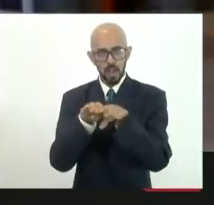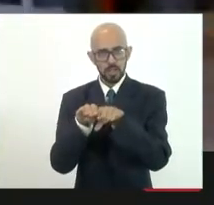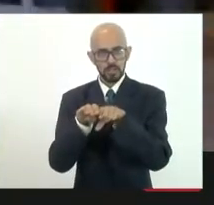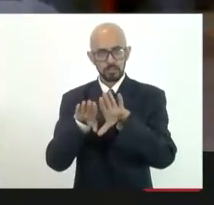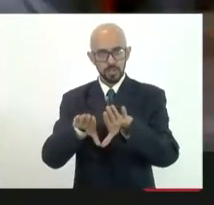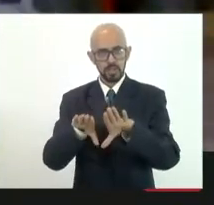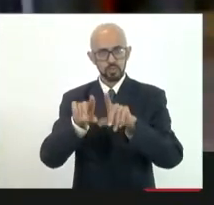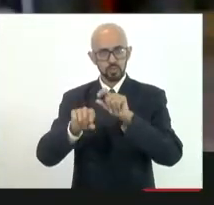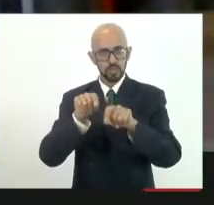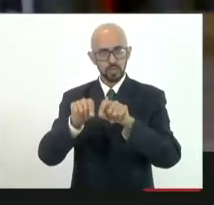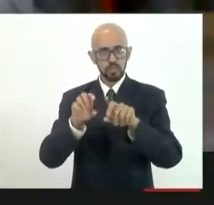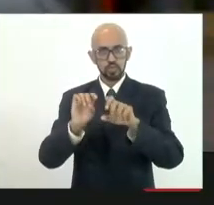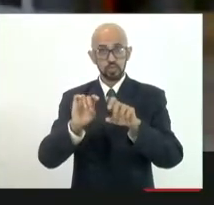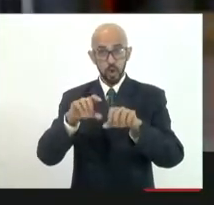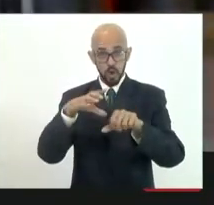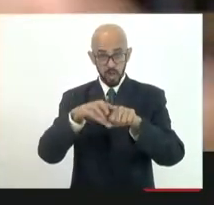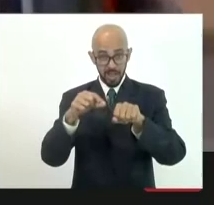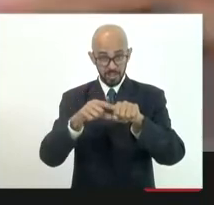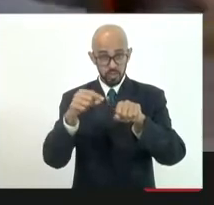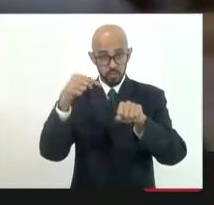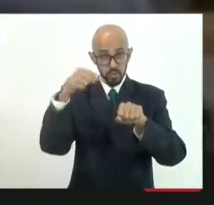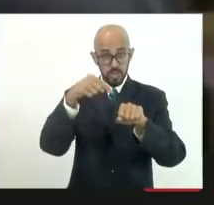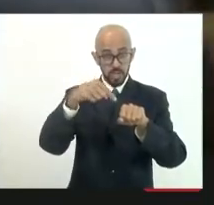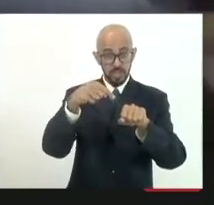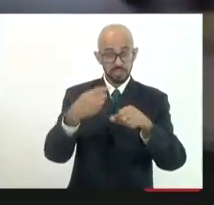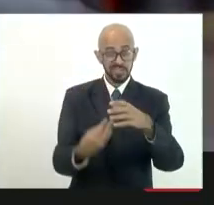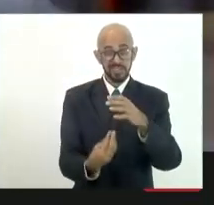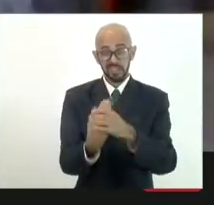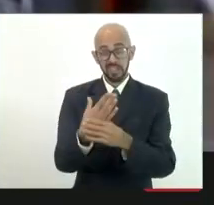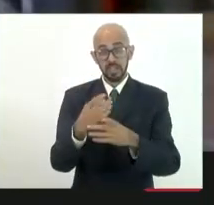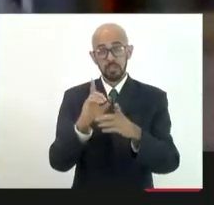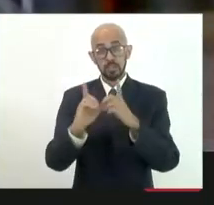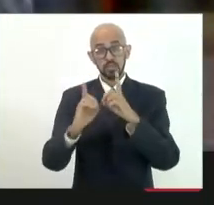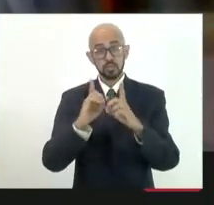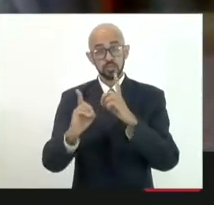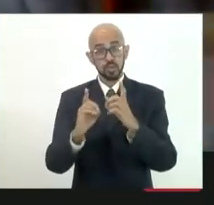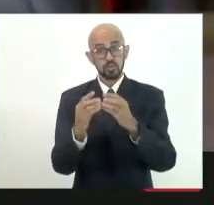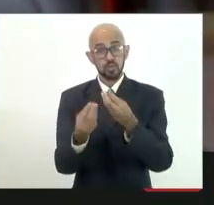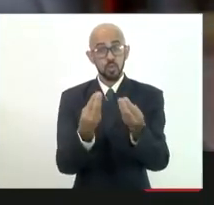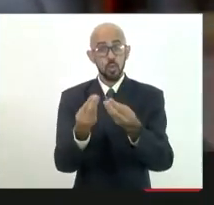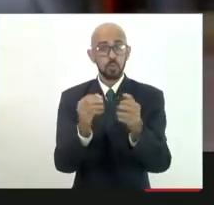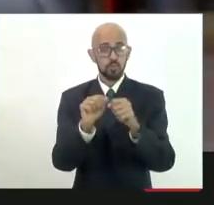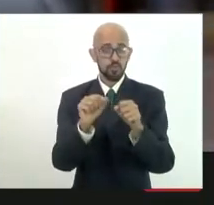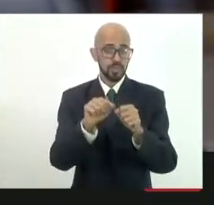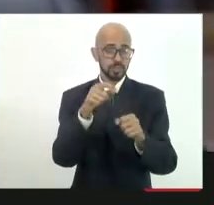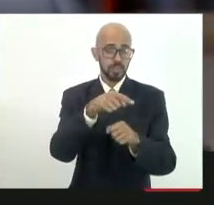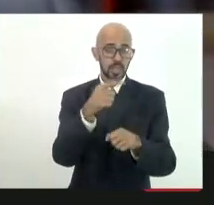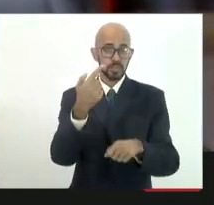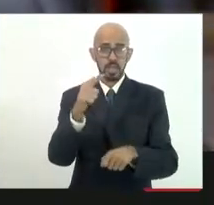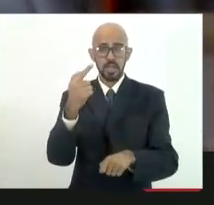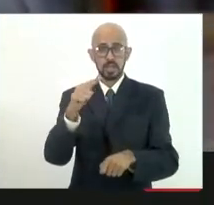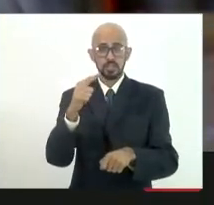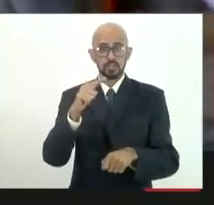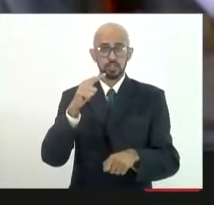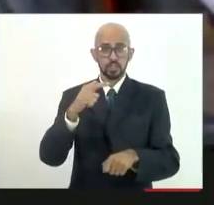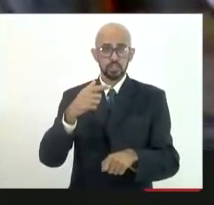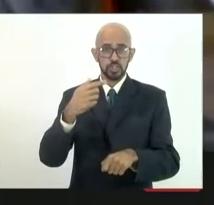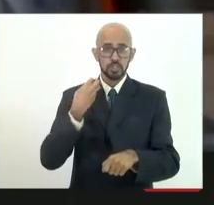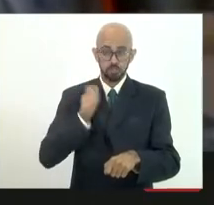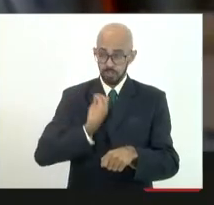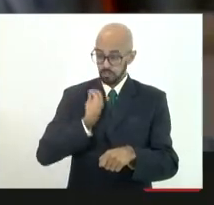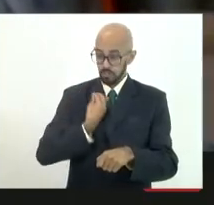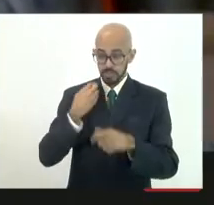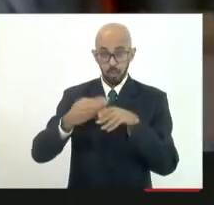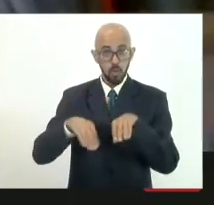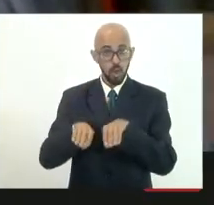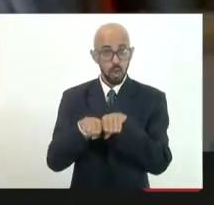esse artigo já geraria diversas discussões de como efetivar isso. Como garantir efetivamente igual participação, como